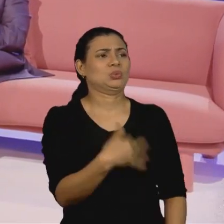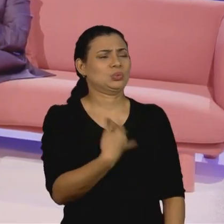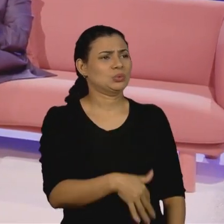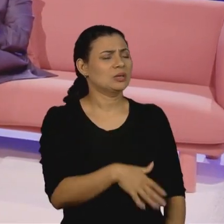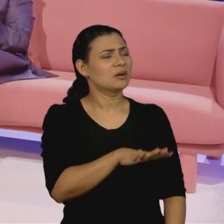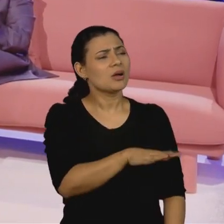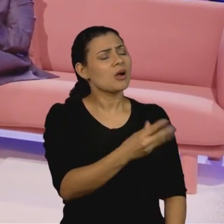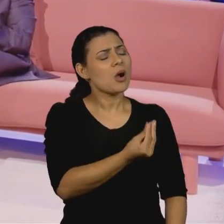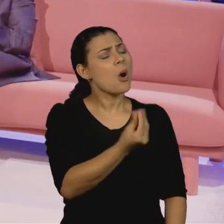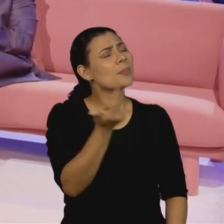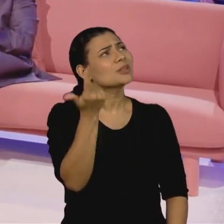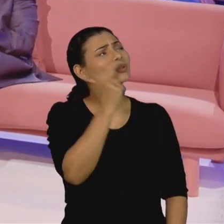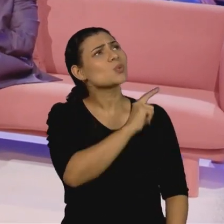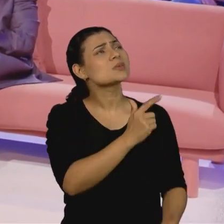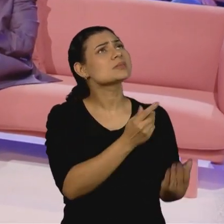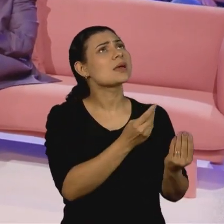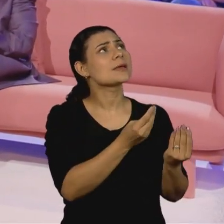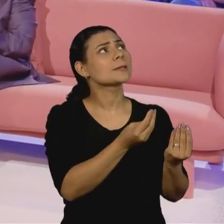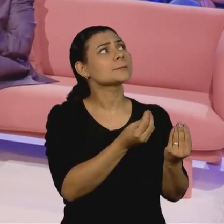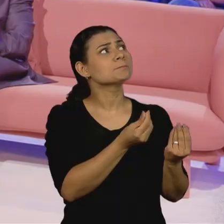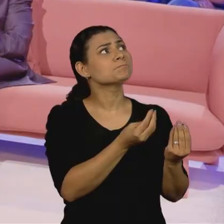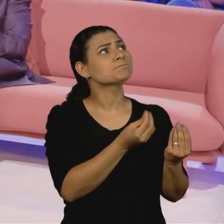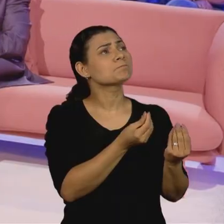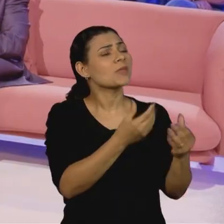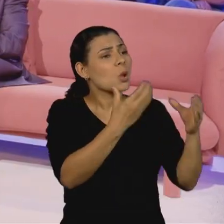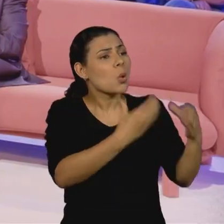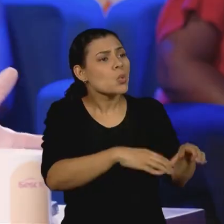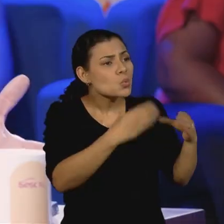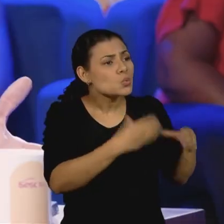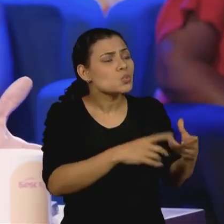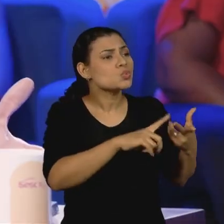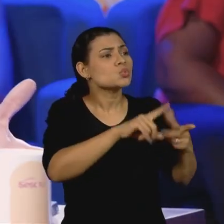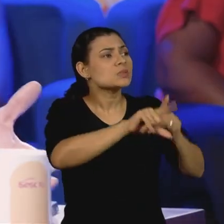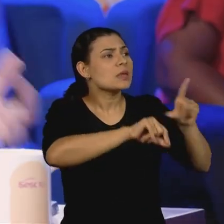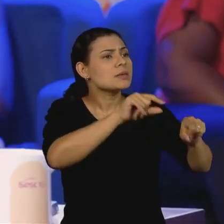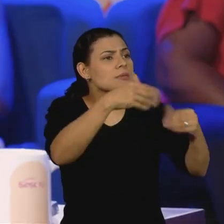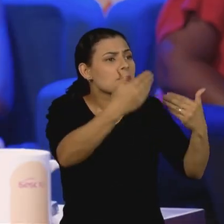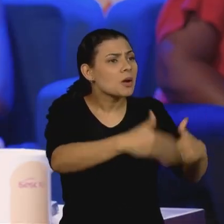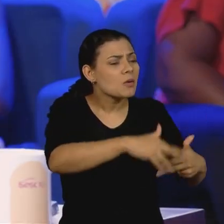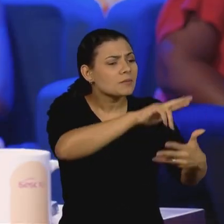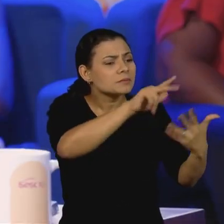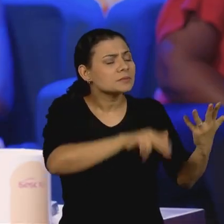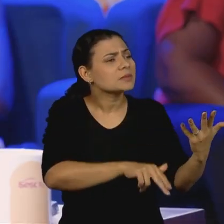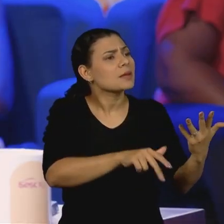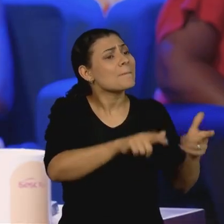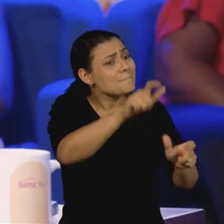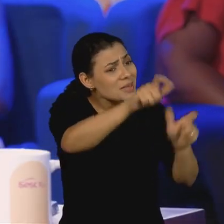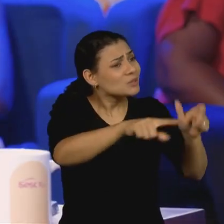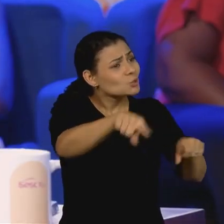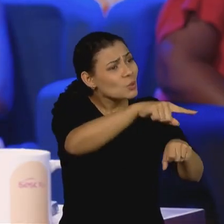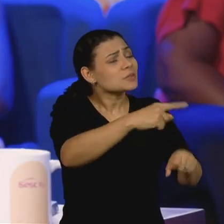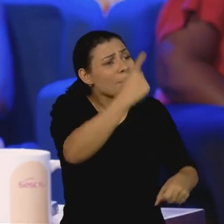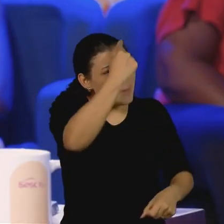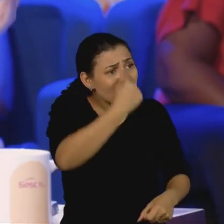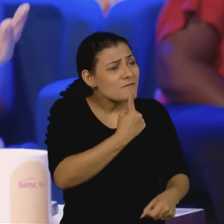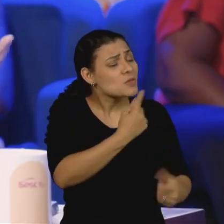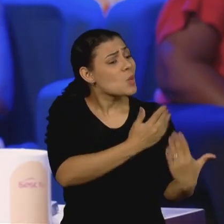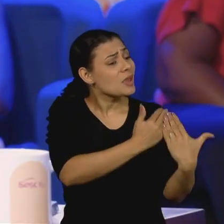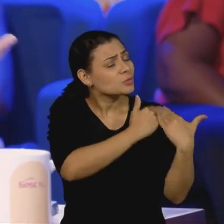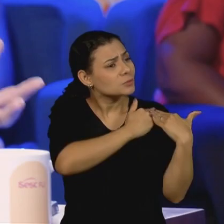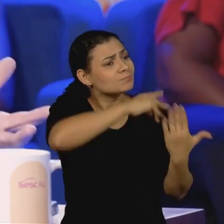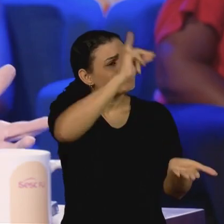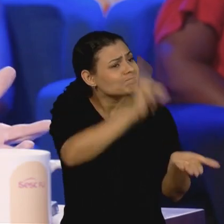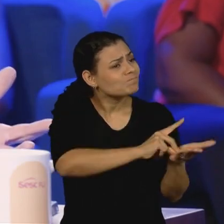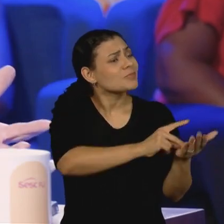gente consegue, né, nesses concursos, nessa seleção, trazer pessoas que tenham, primeiro, a responsabilidade